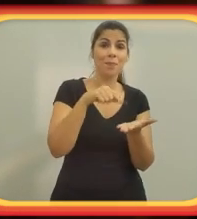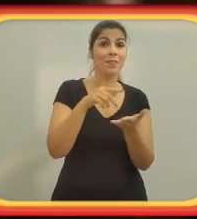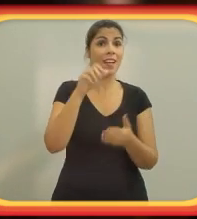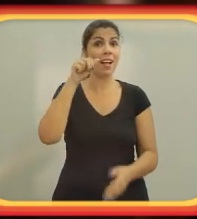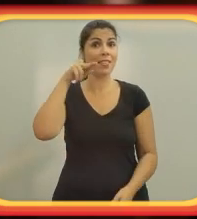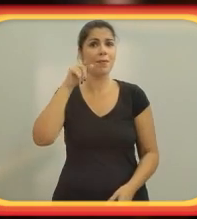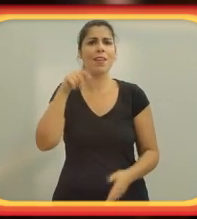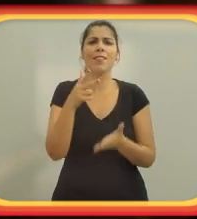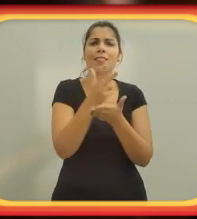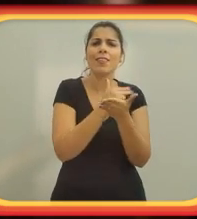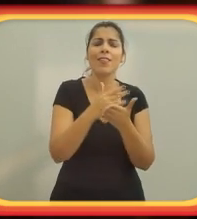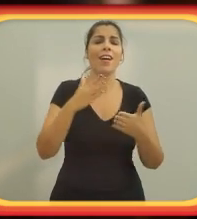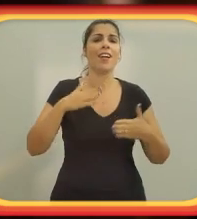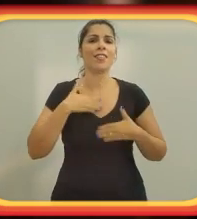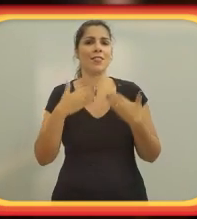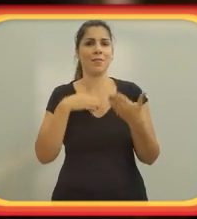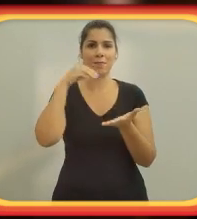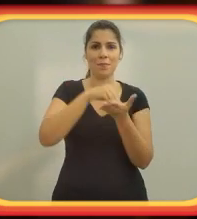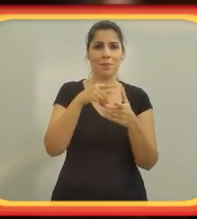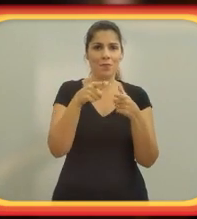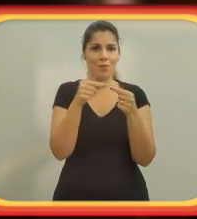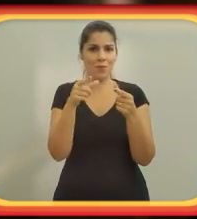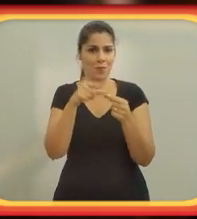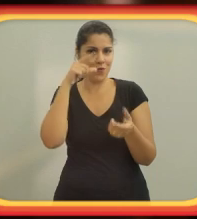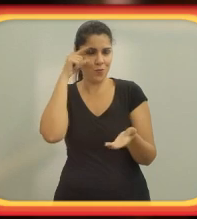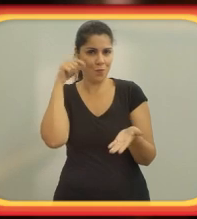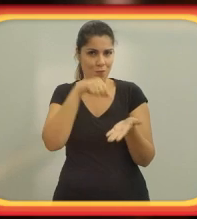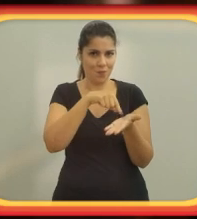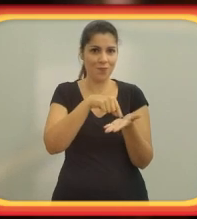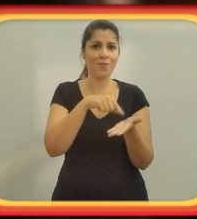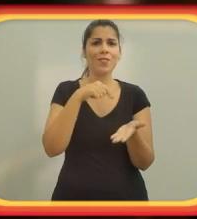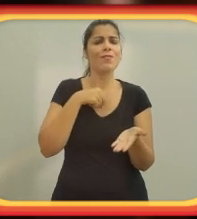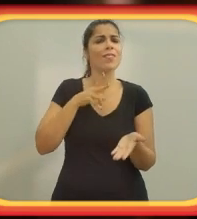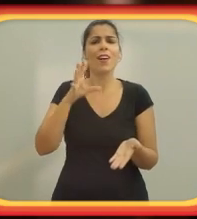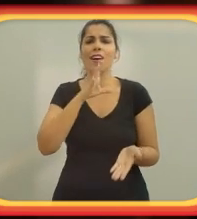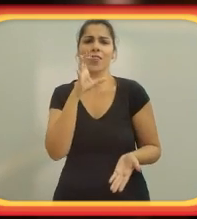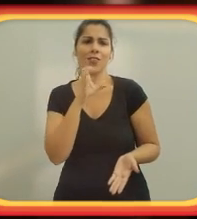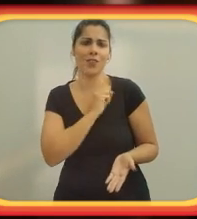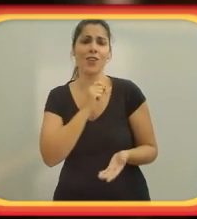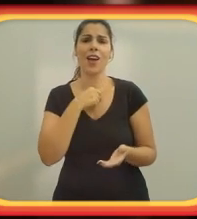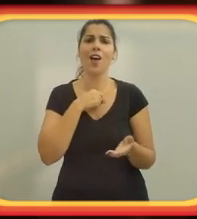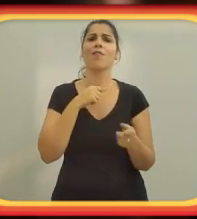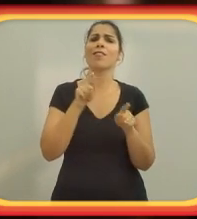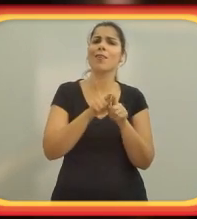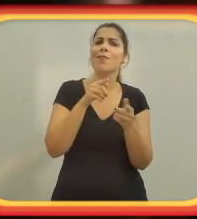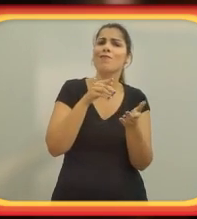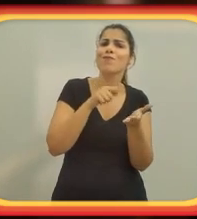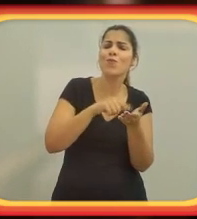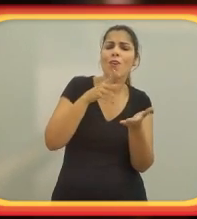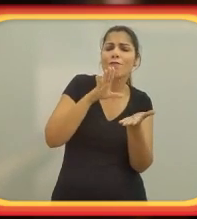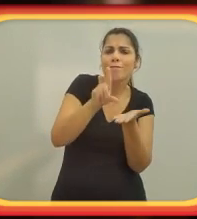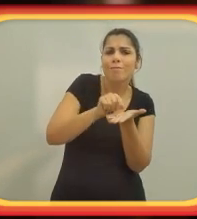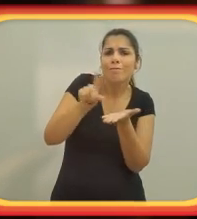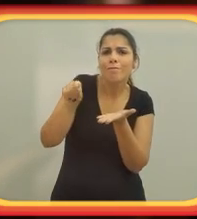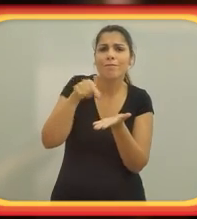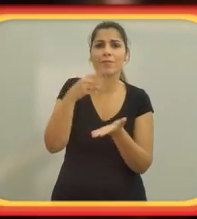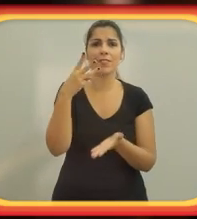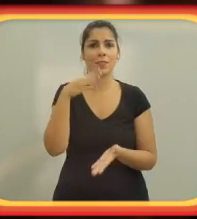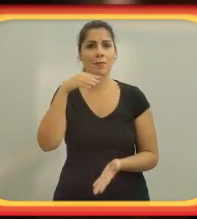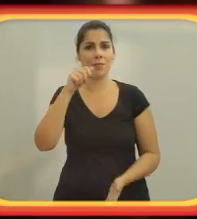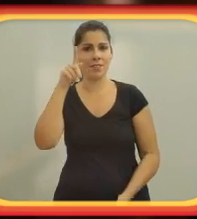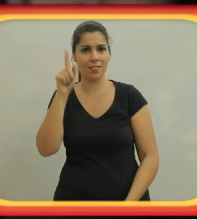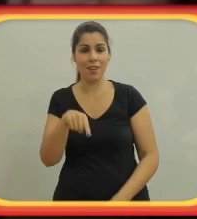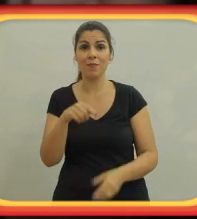quadrinhos e mangás, e anime também, que é um desenho, o anime é um desenho animado japonês, que eu